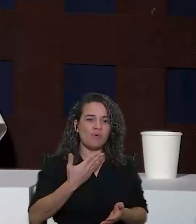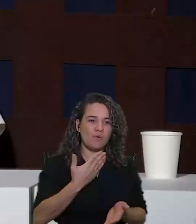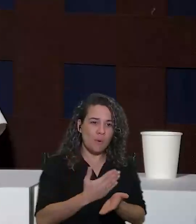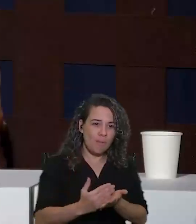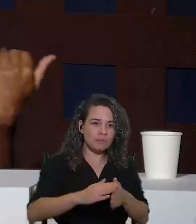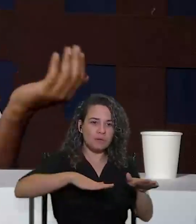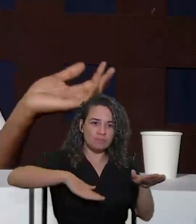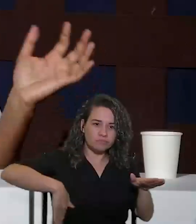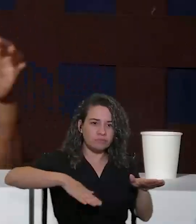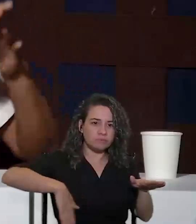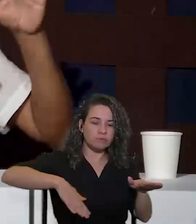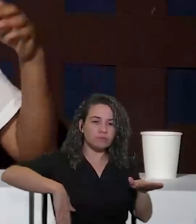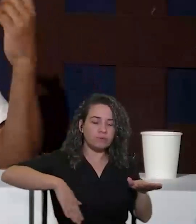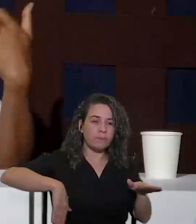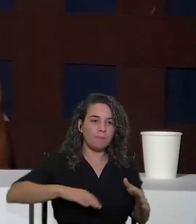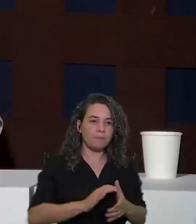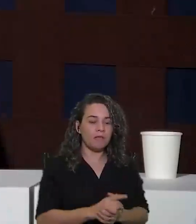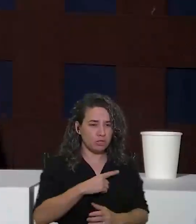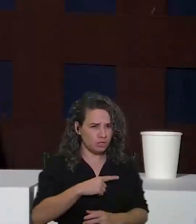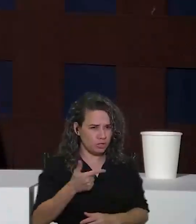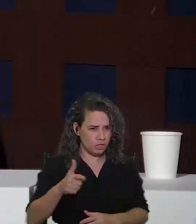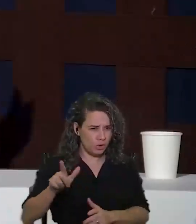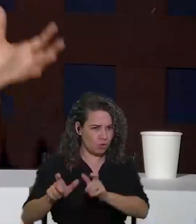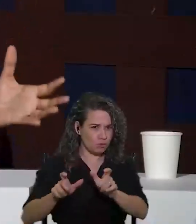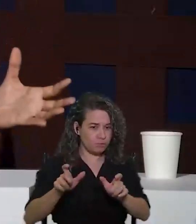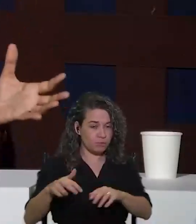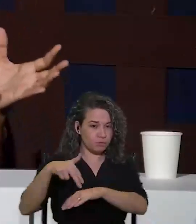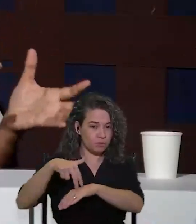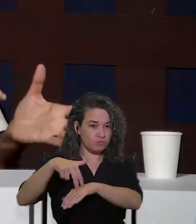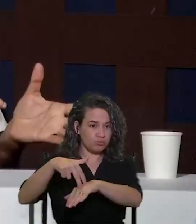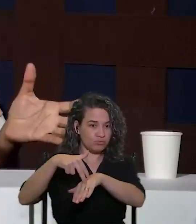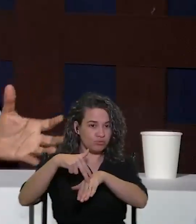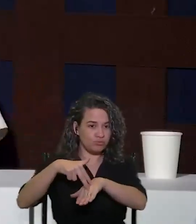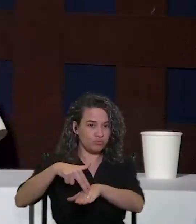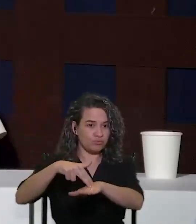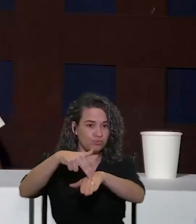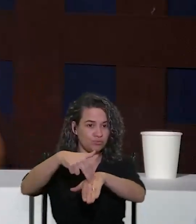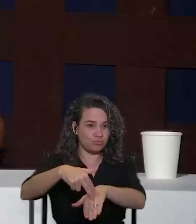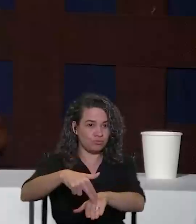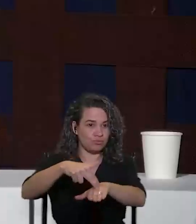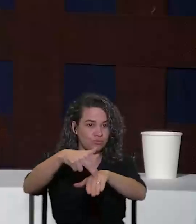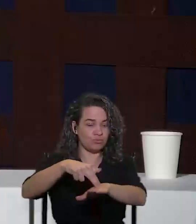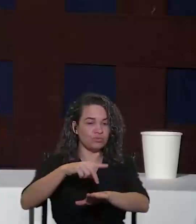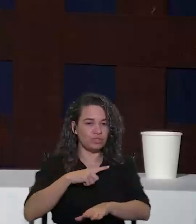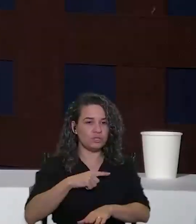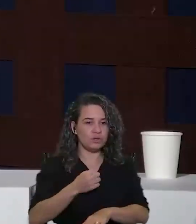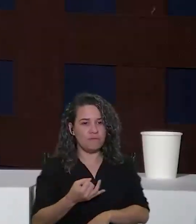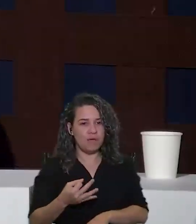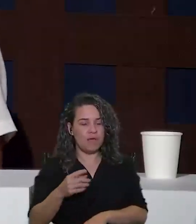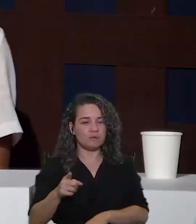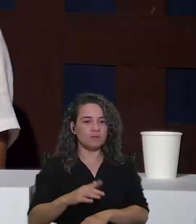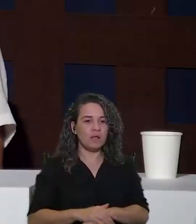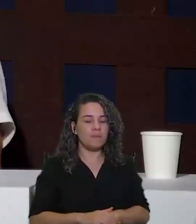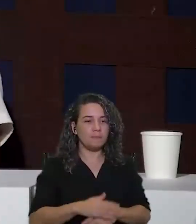toda. Havia outros surfistas, né? Eu não era surfista, mas haviam surfistas profissionais, né, com